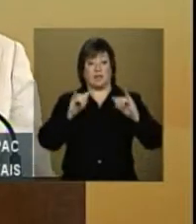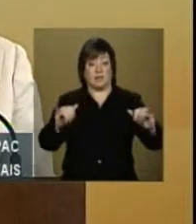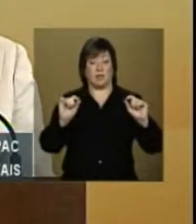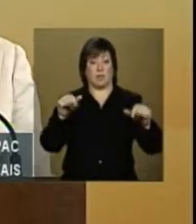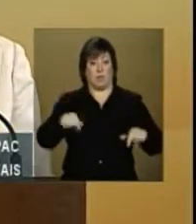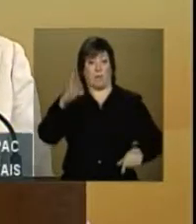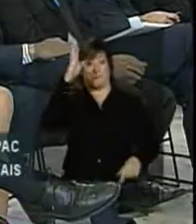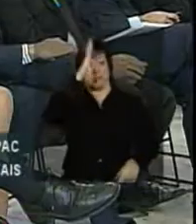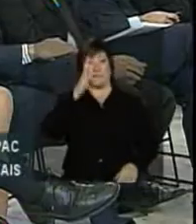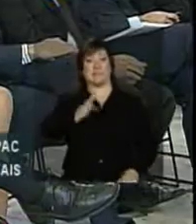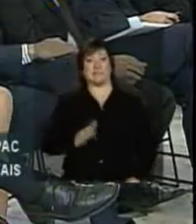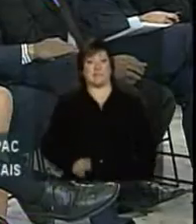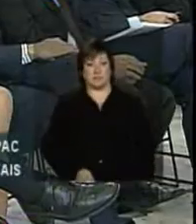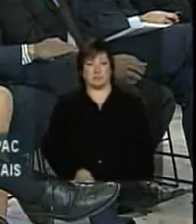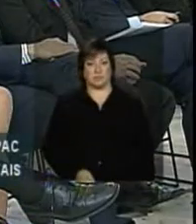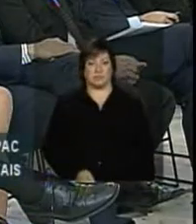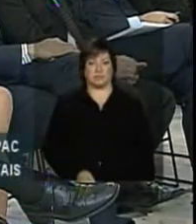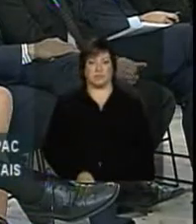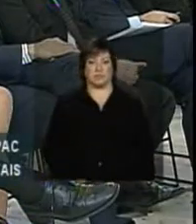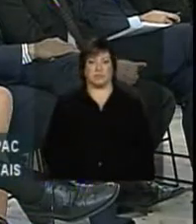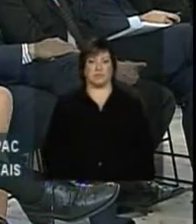que o Brasil